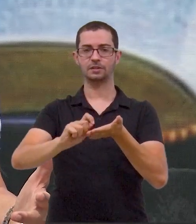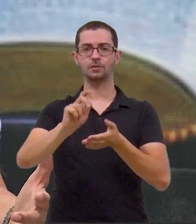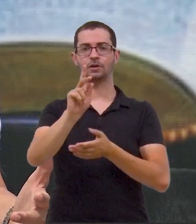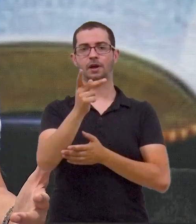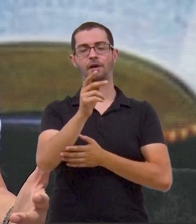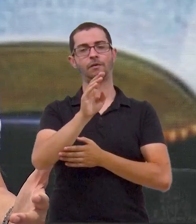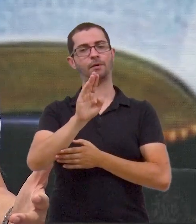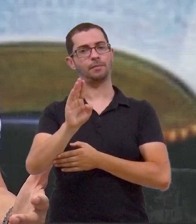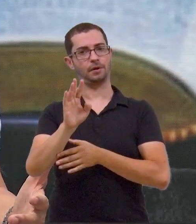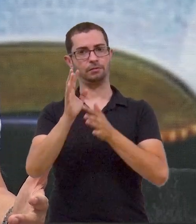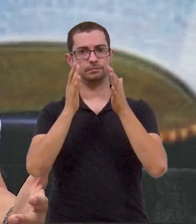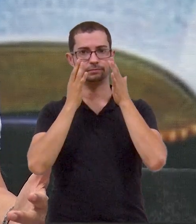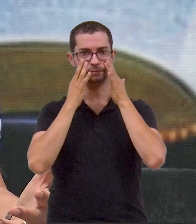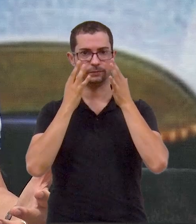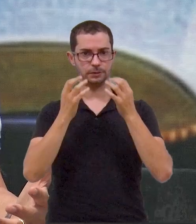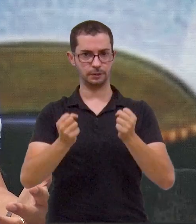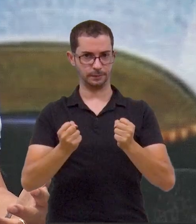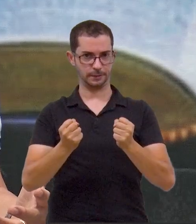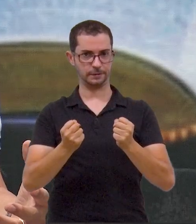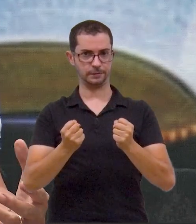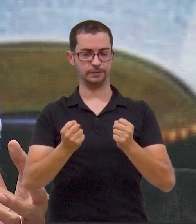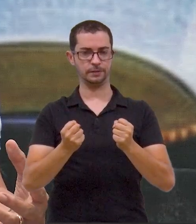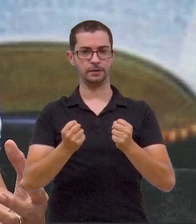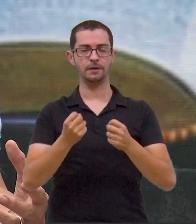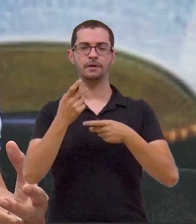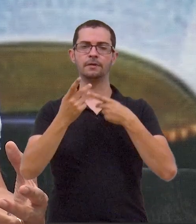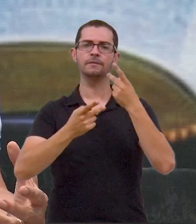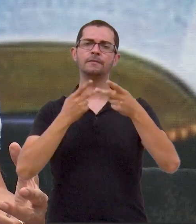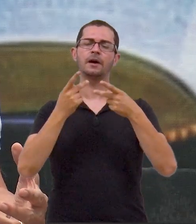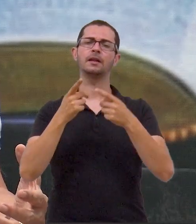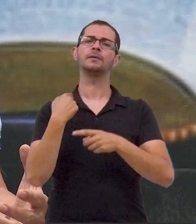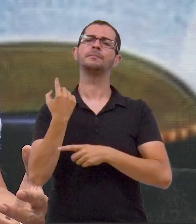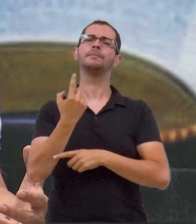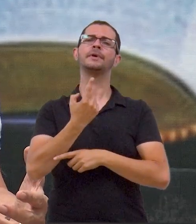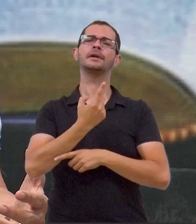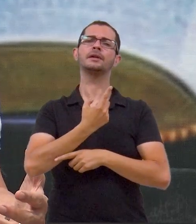atenção. Ele diz para que nos